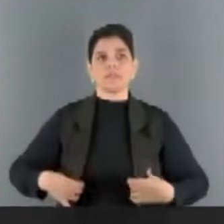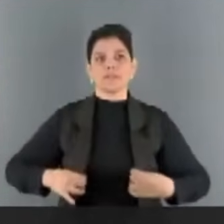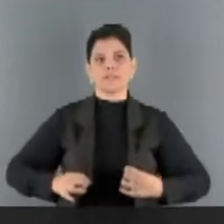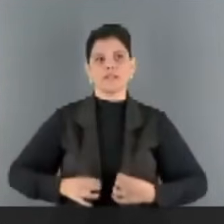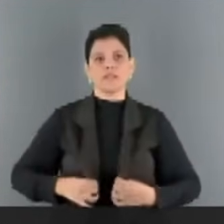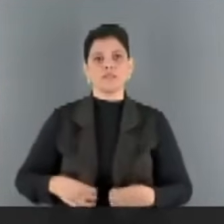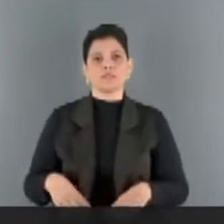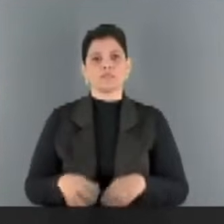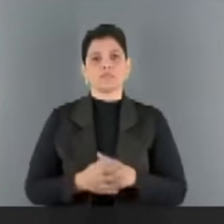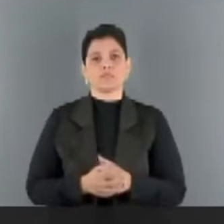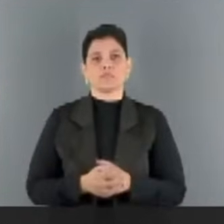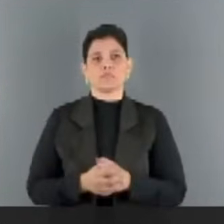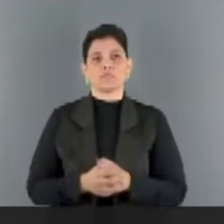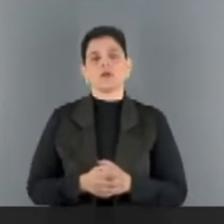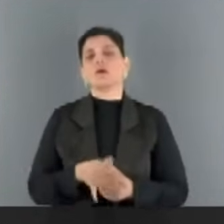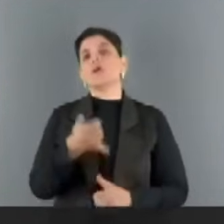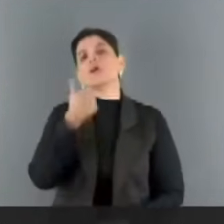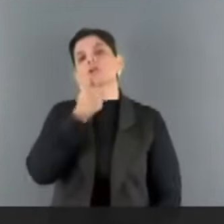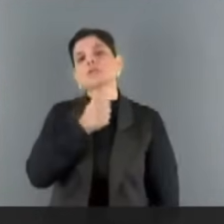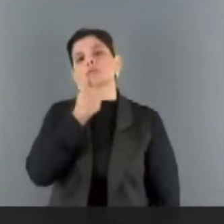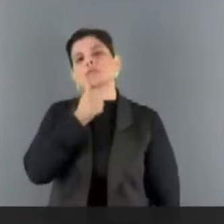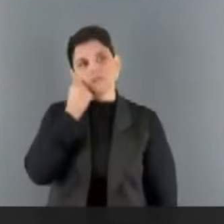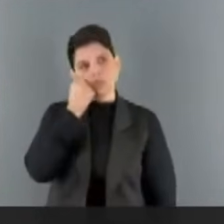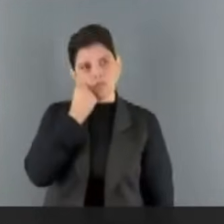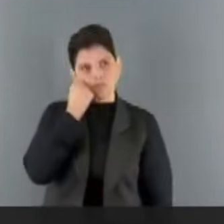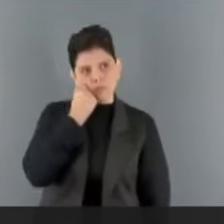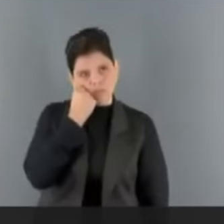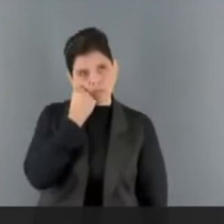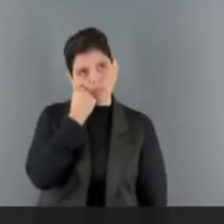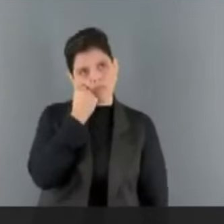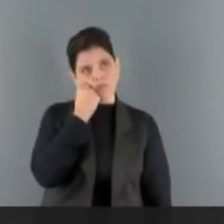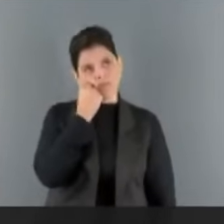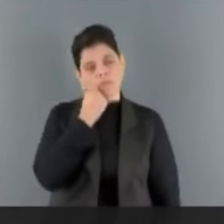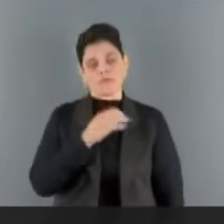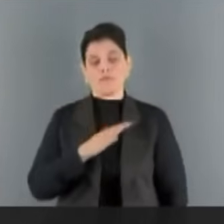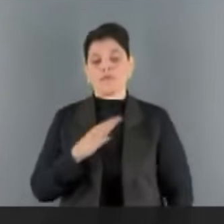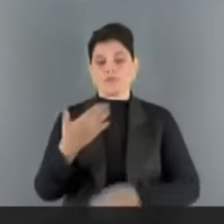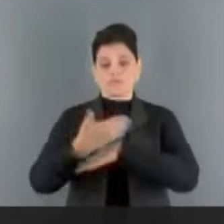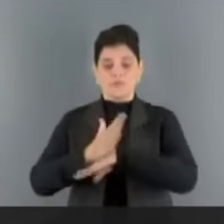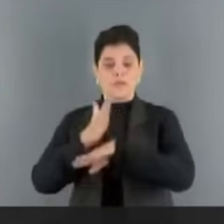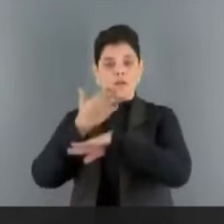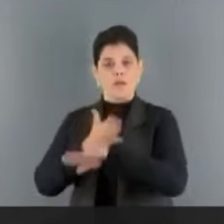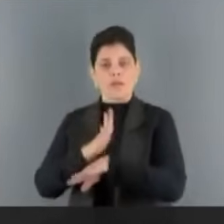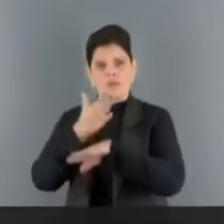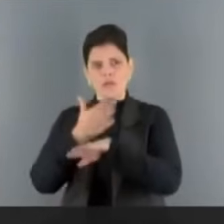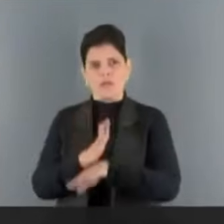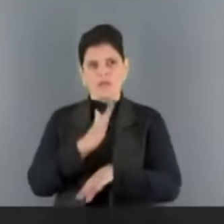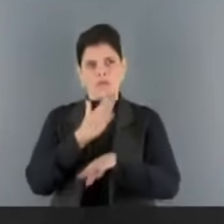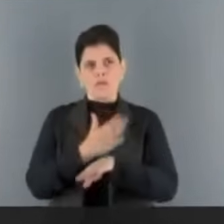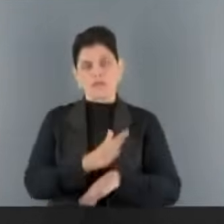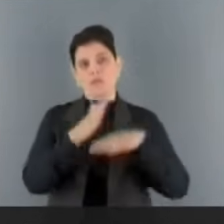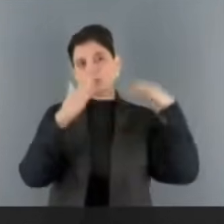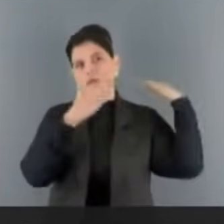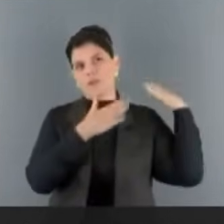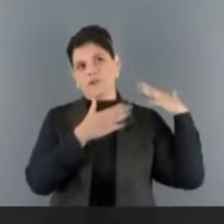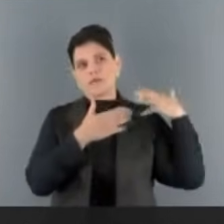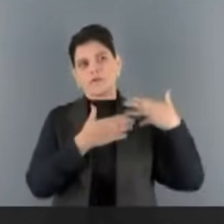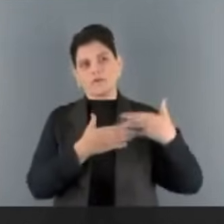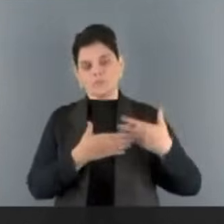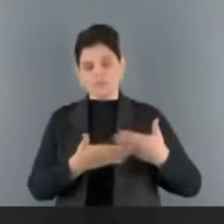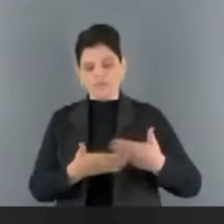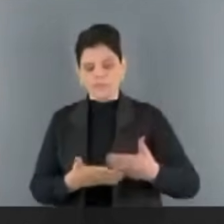Boa pergunta, senadora. Eu fui treinado a minha vida toda para, em momentos de crise,